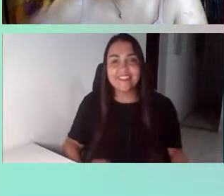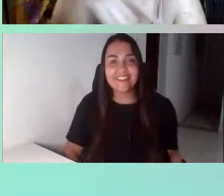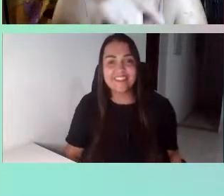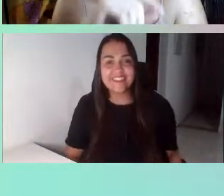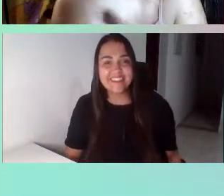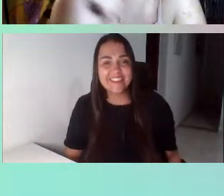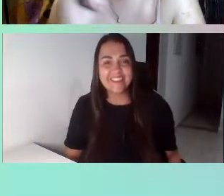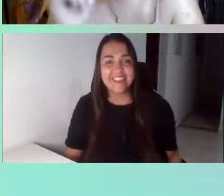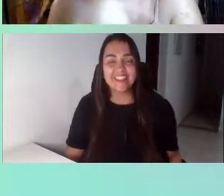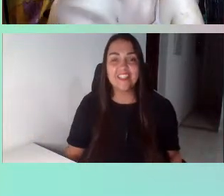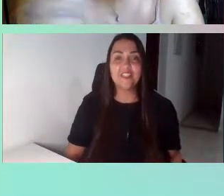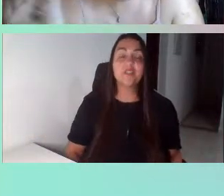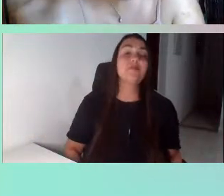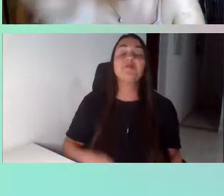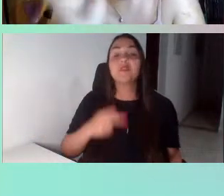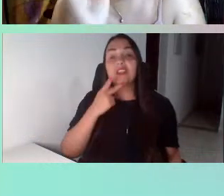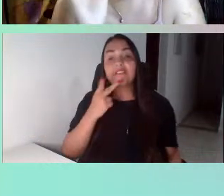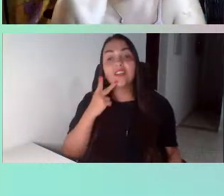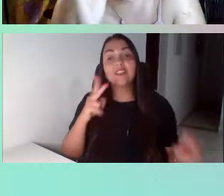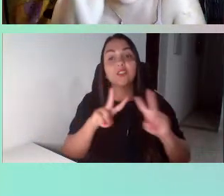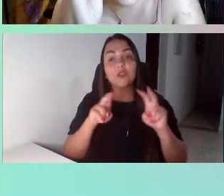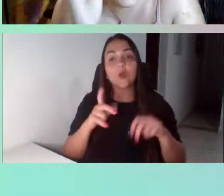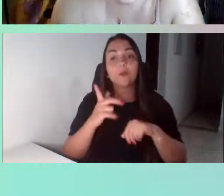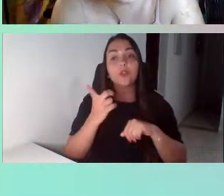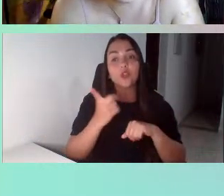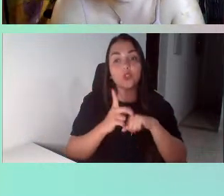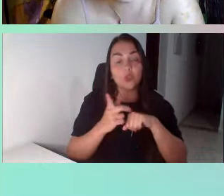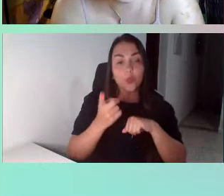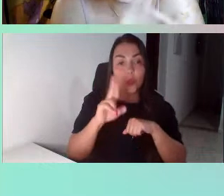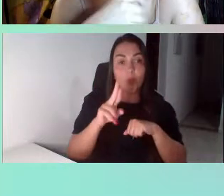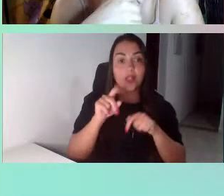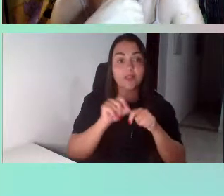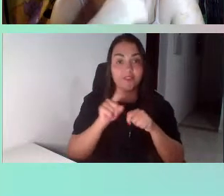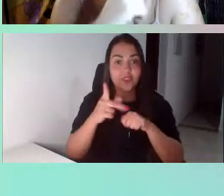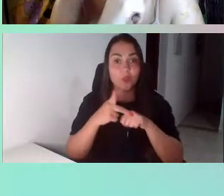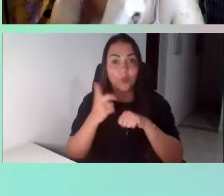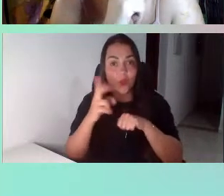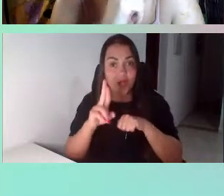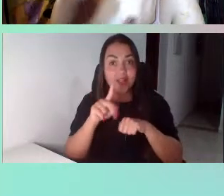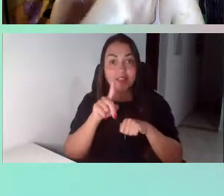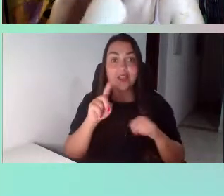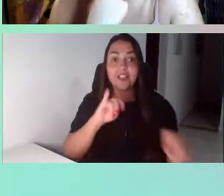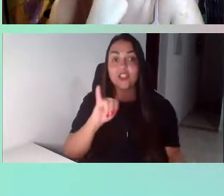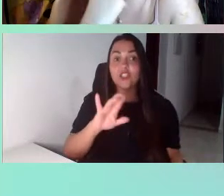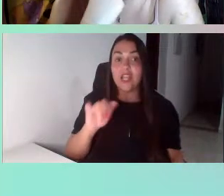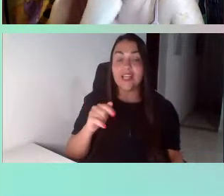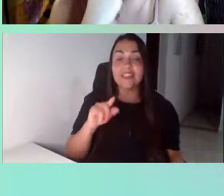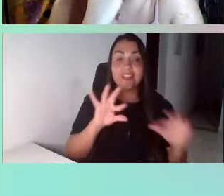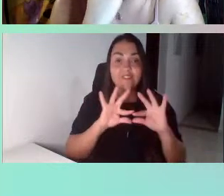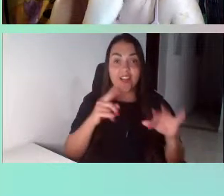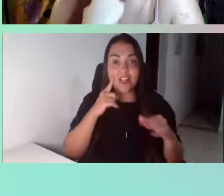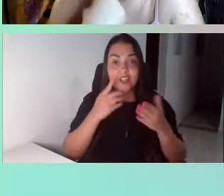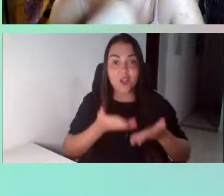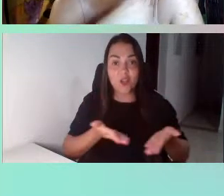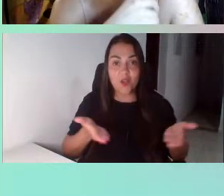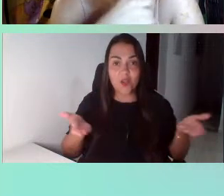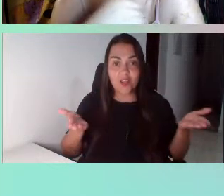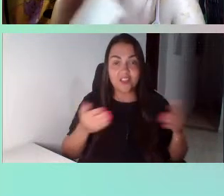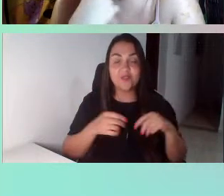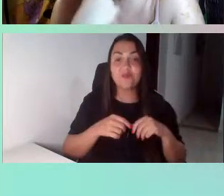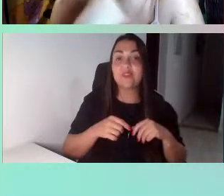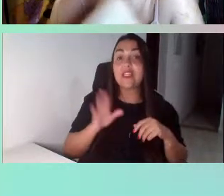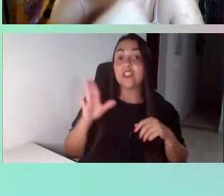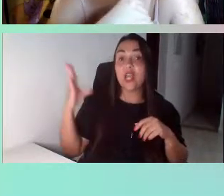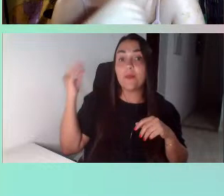Falando em doutorado, né, que você foi fazer o doutorado, a Jéssica colocou aí, ó, tem um comentário da Jéssica falando, né, que já me falaram que só